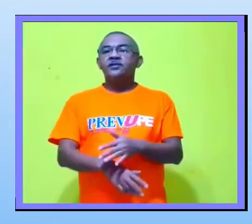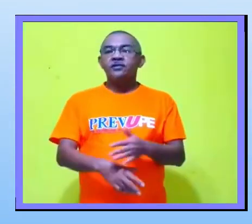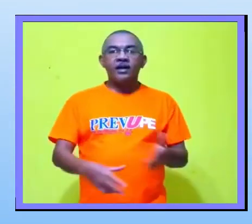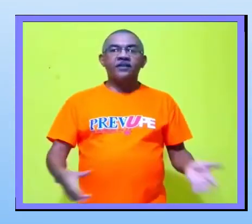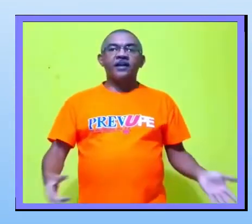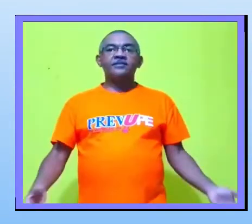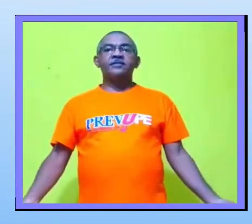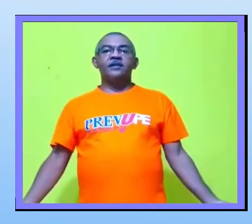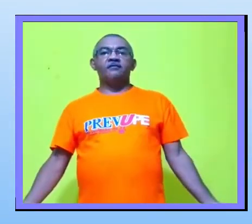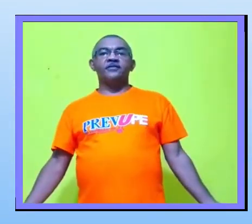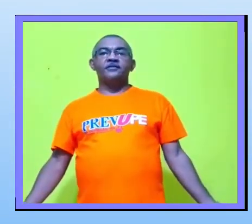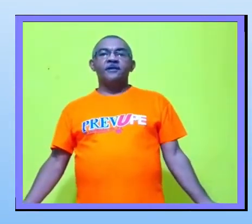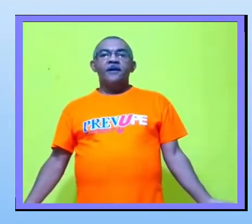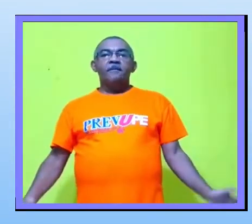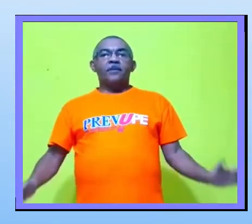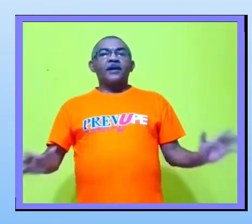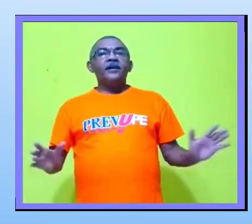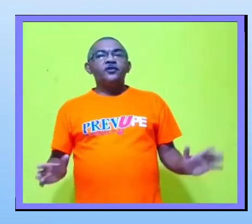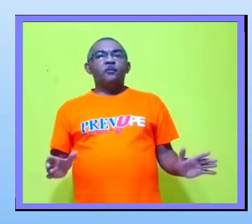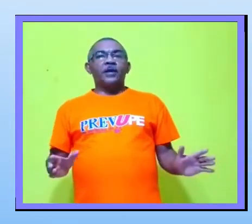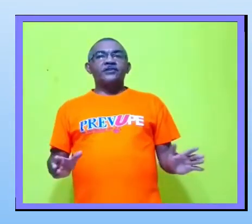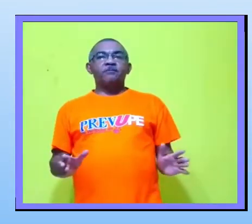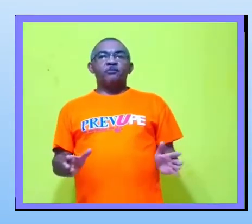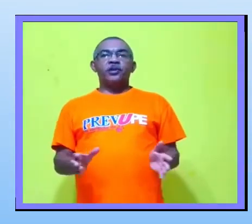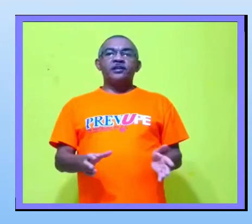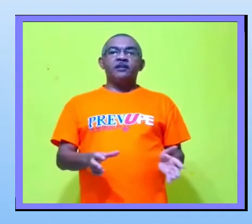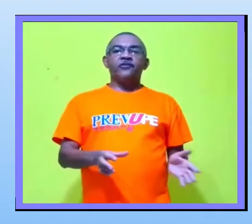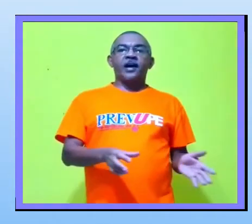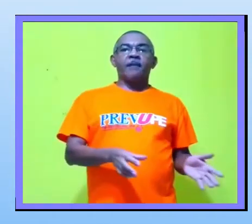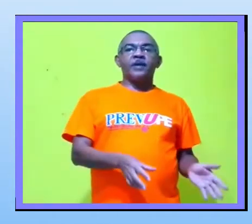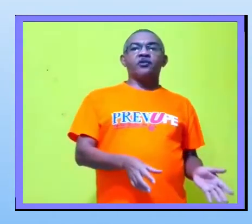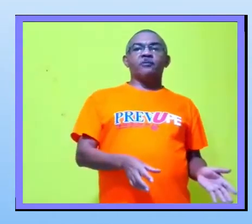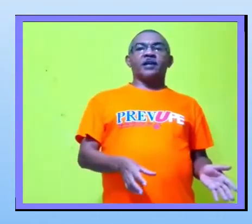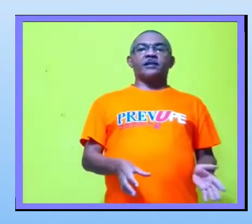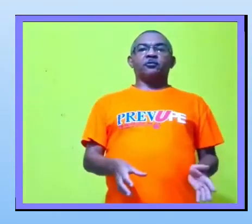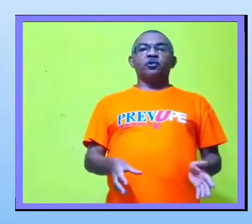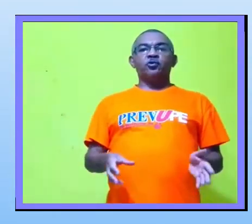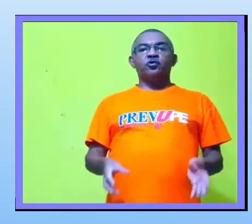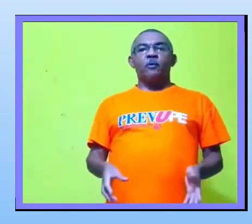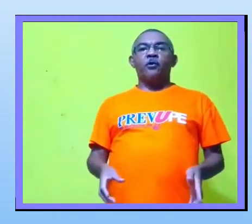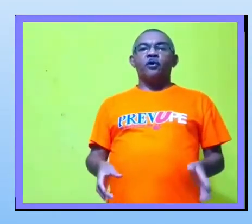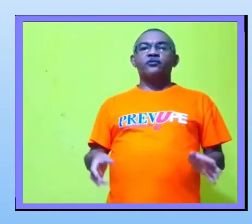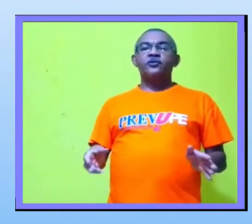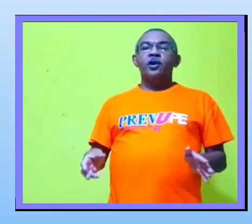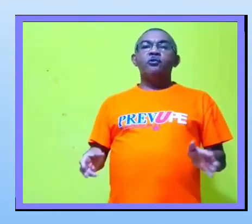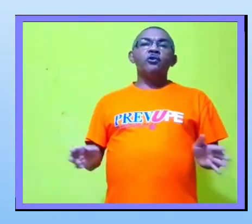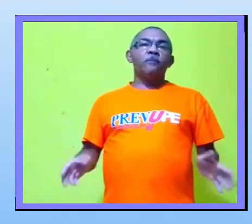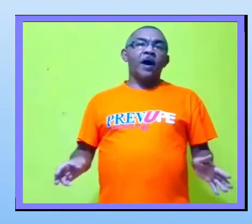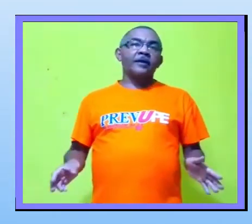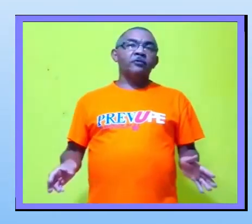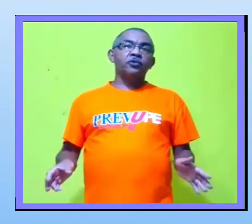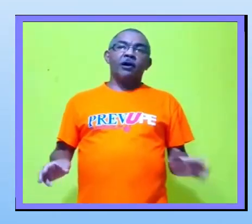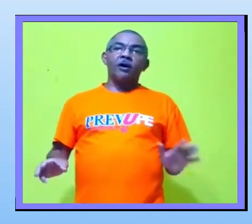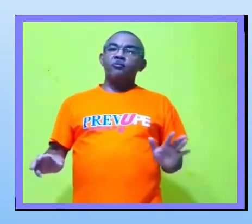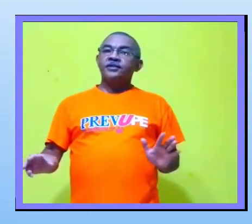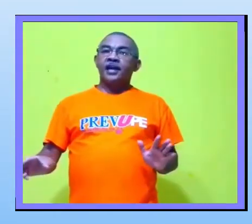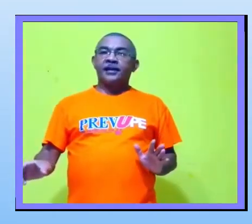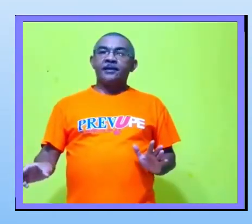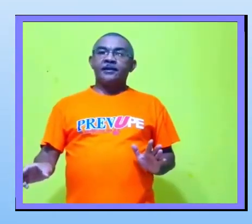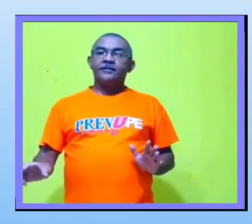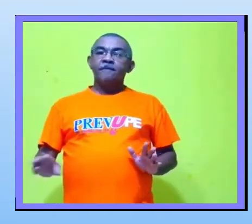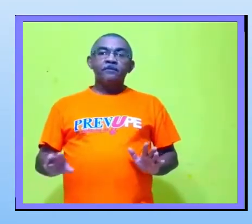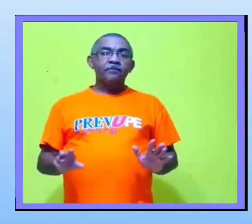sucessivamente. São as valências livres. Para isso, para a gente poder identificar bem a nomenclatura dos compostos, o IUPAC nos dá